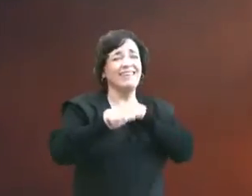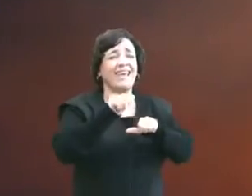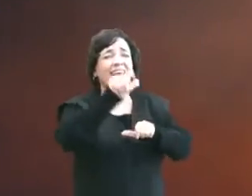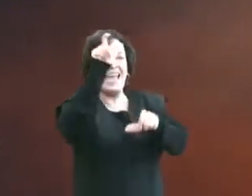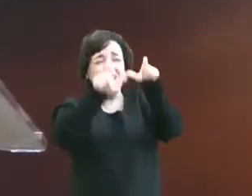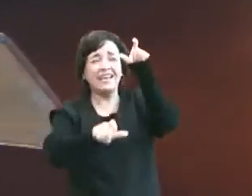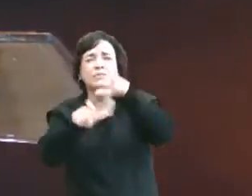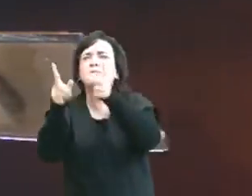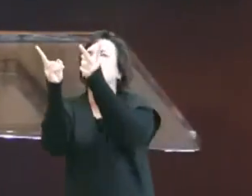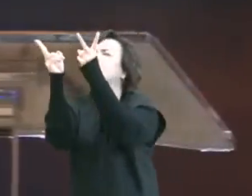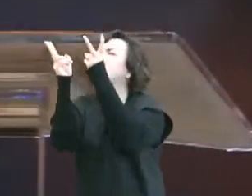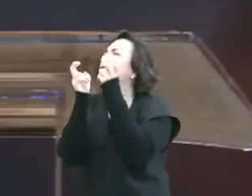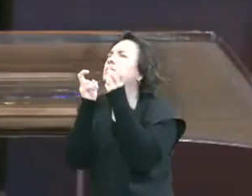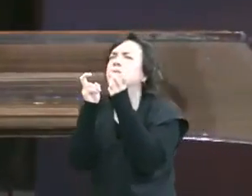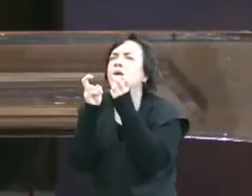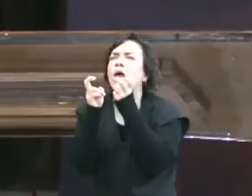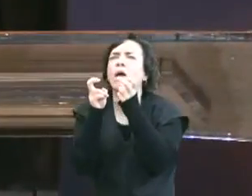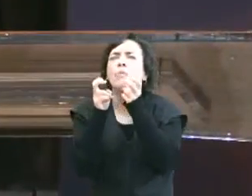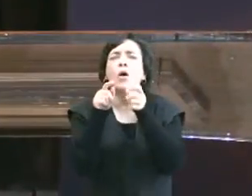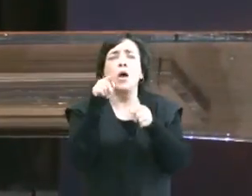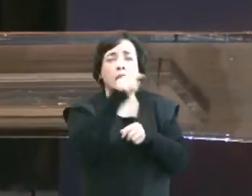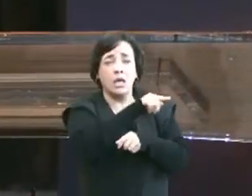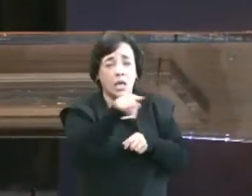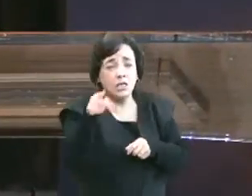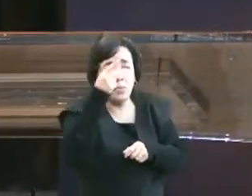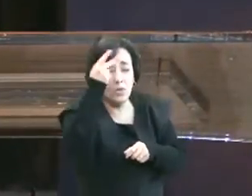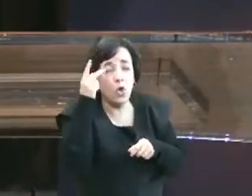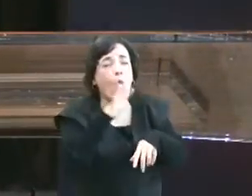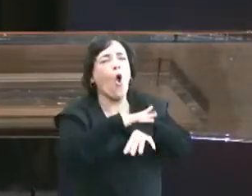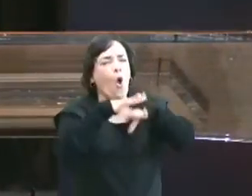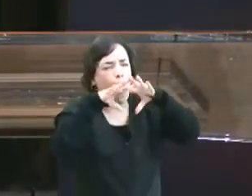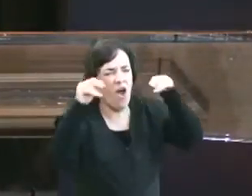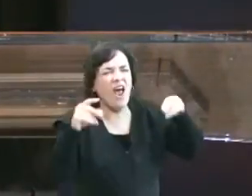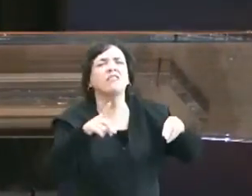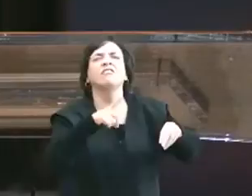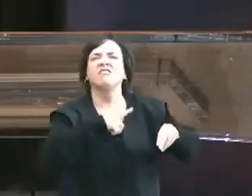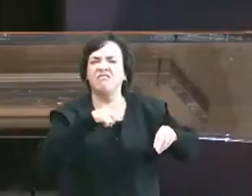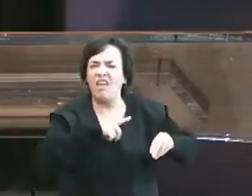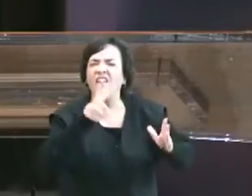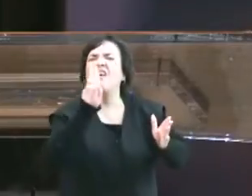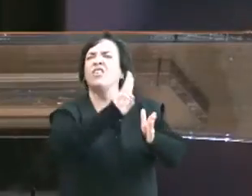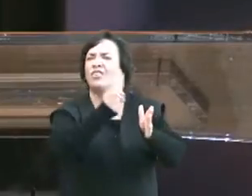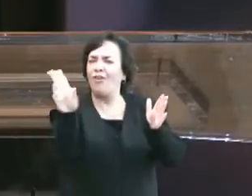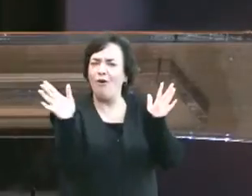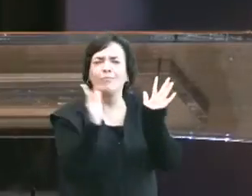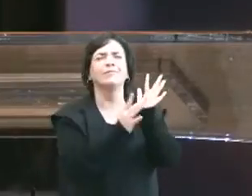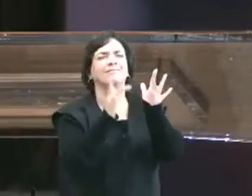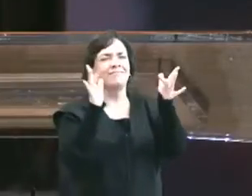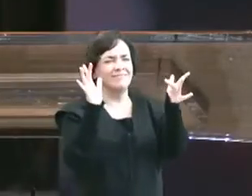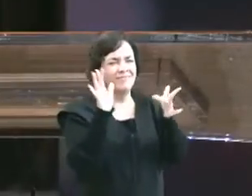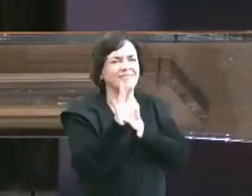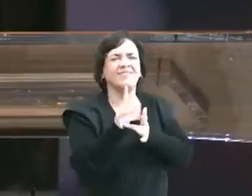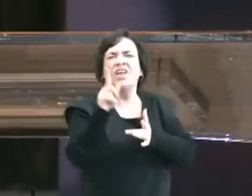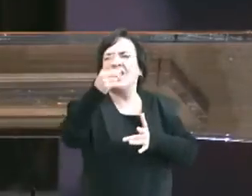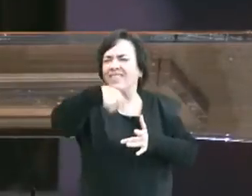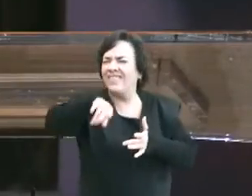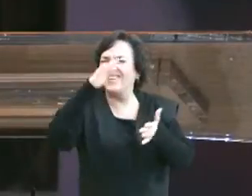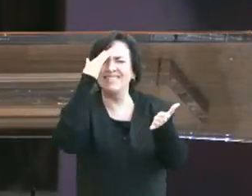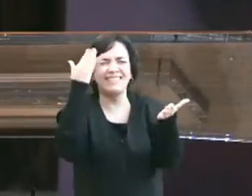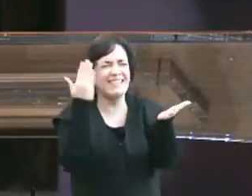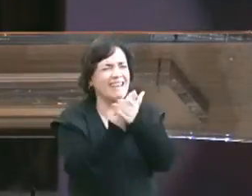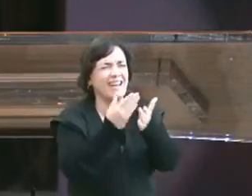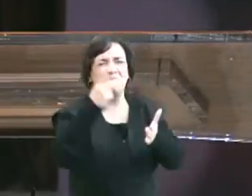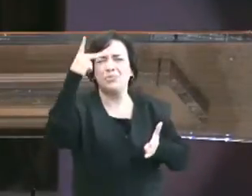sua voz, ouçam a sua palavra, que eles sejam curados hoje em nome de Jesus. Nós cremos no